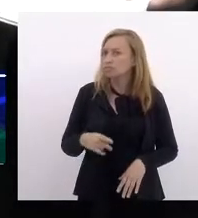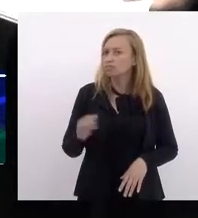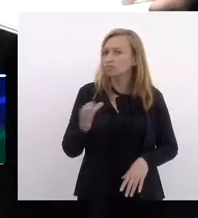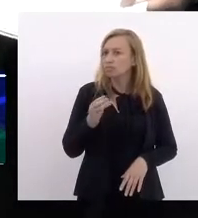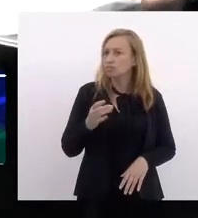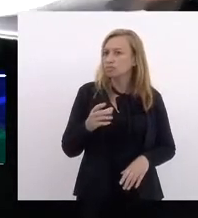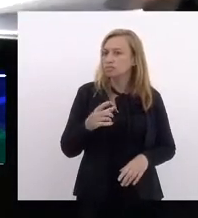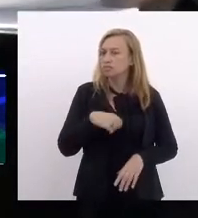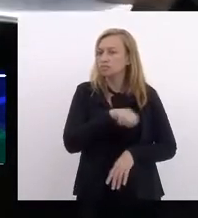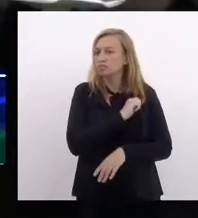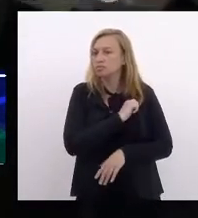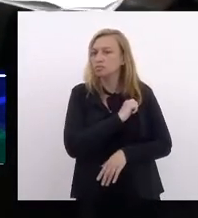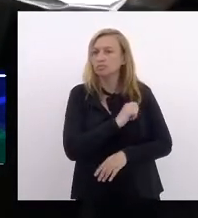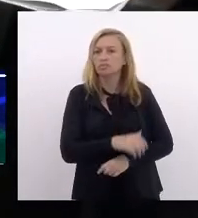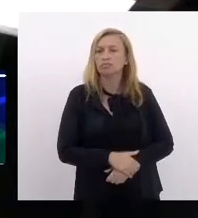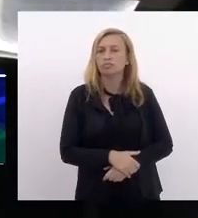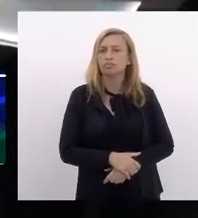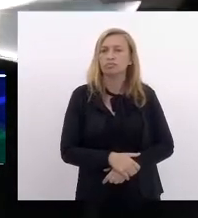urgência?